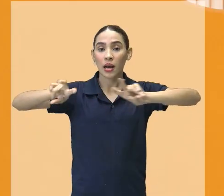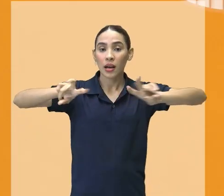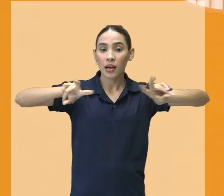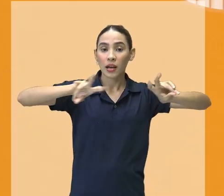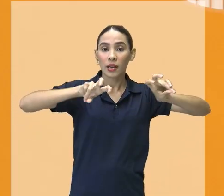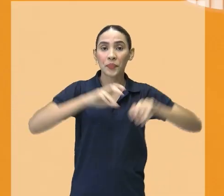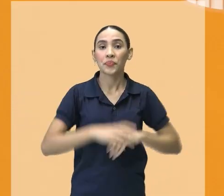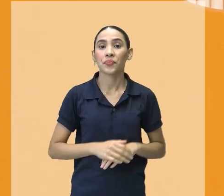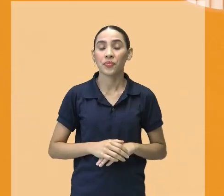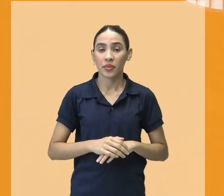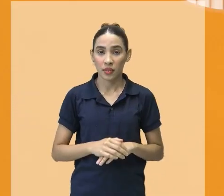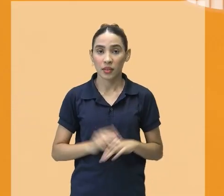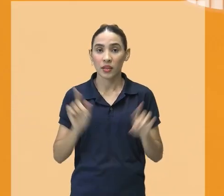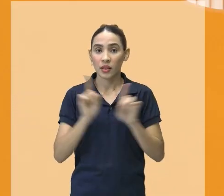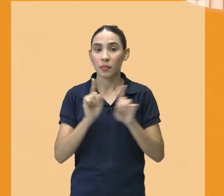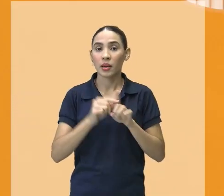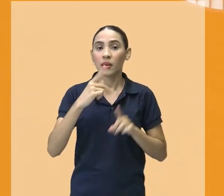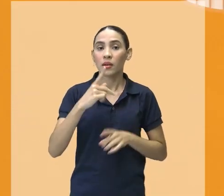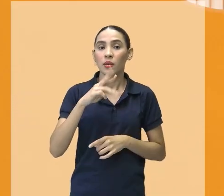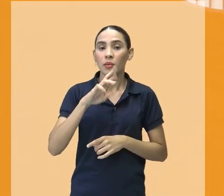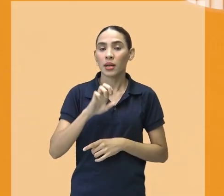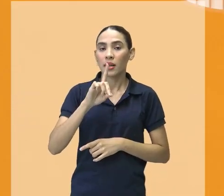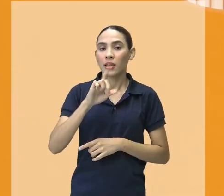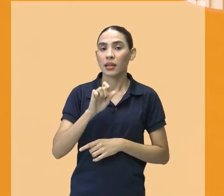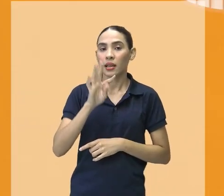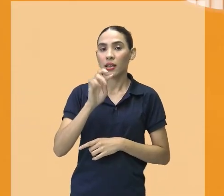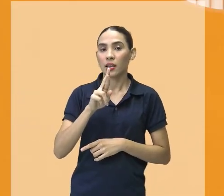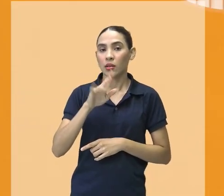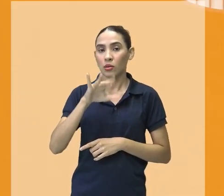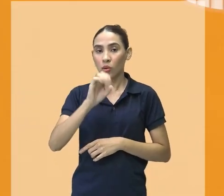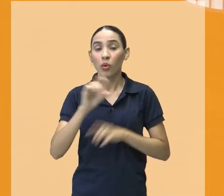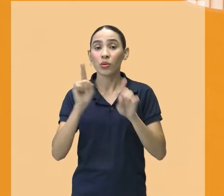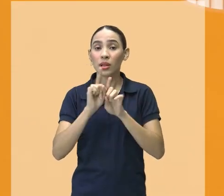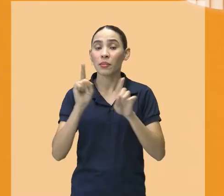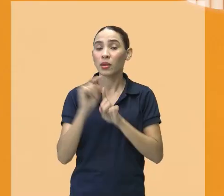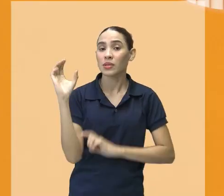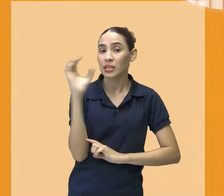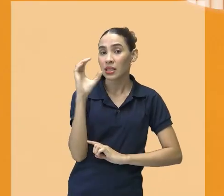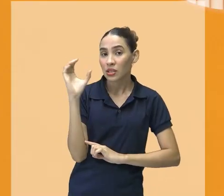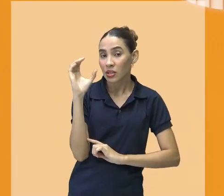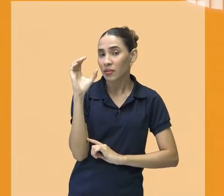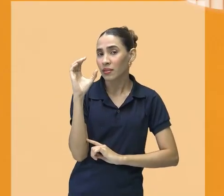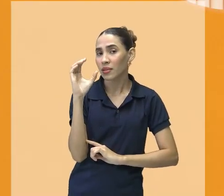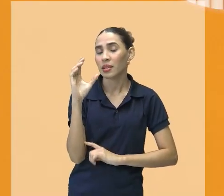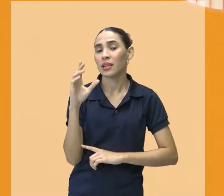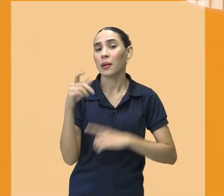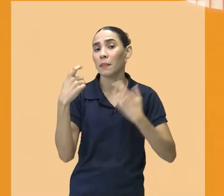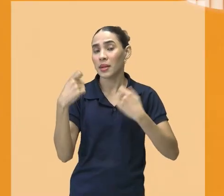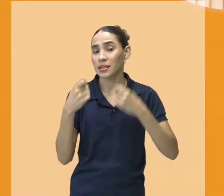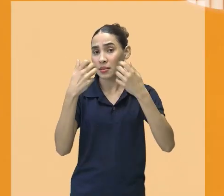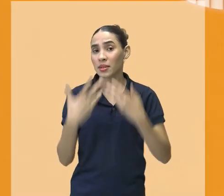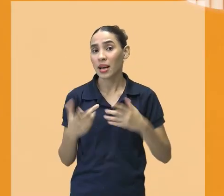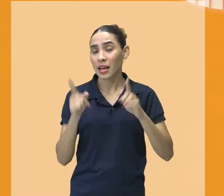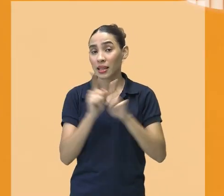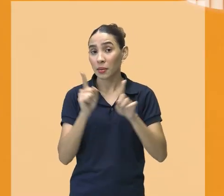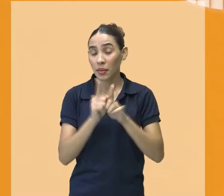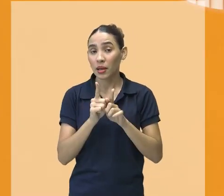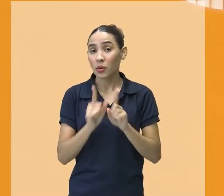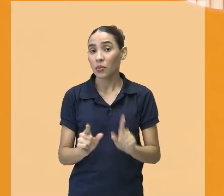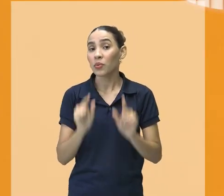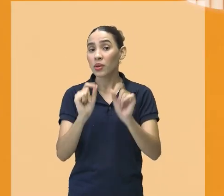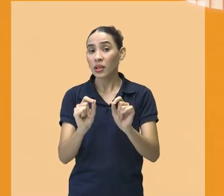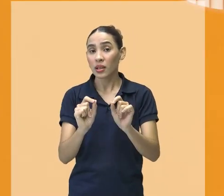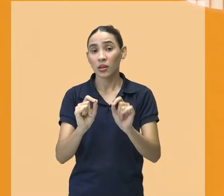extrativismo, tanto o predatório quanto o científico, e tem que esclarecer, para